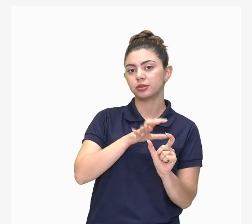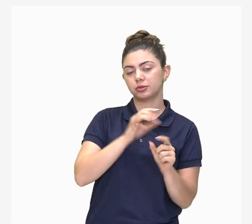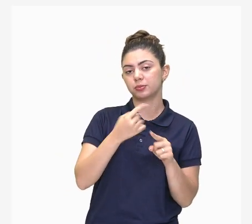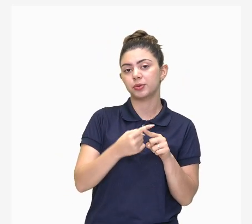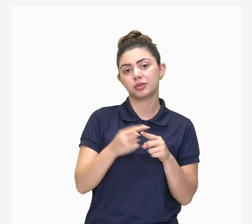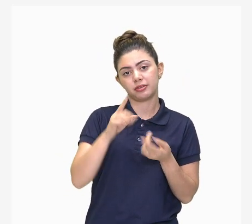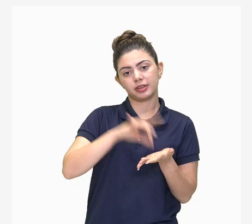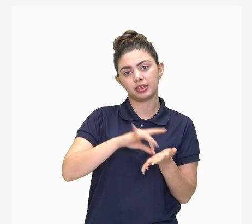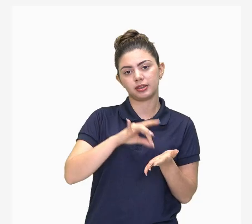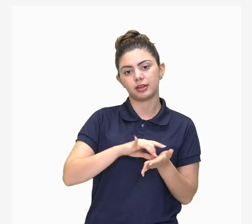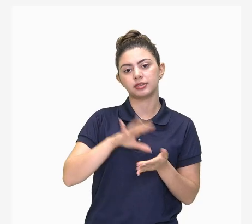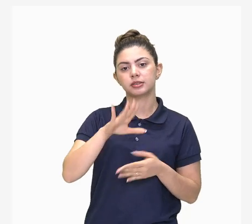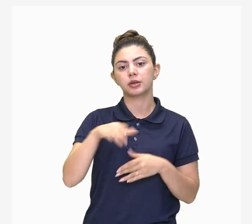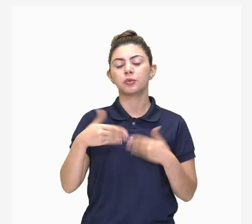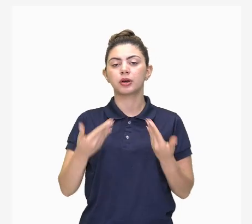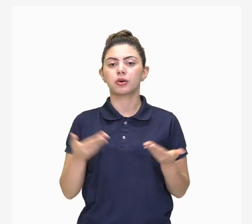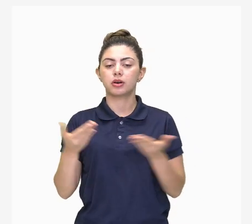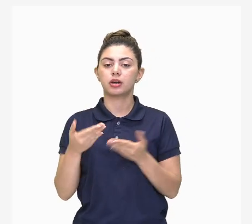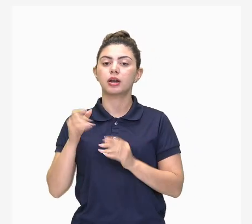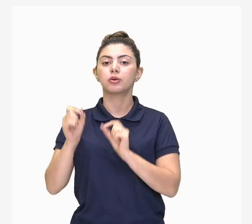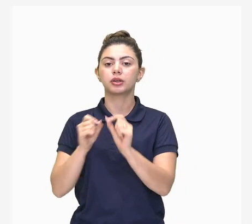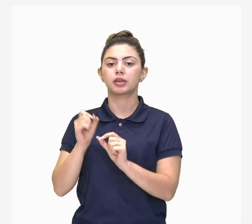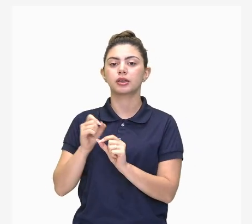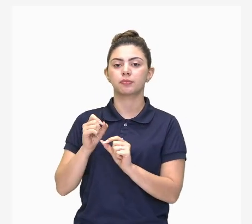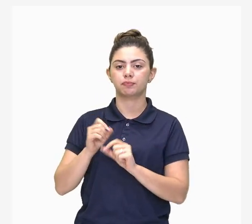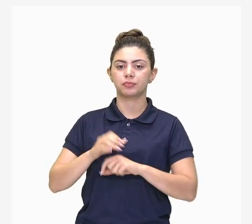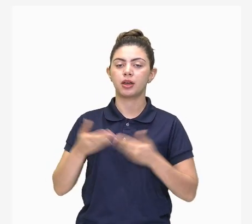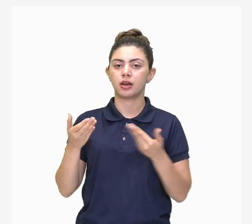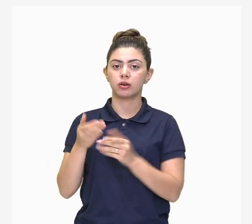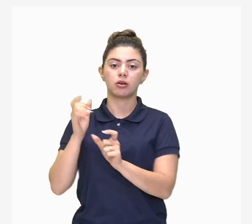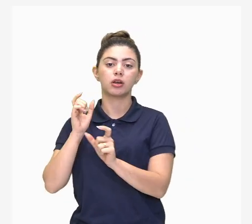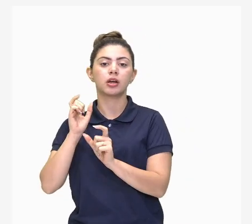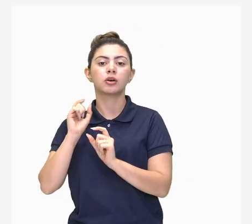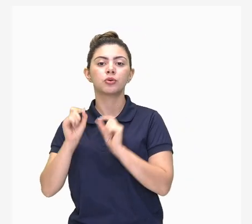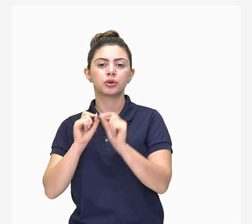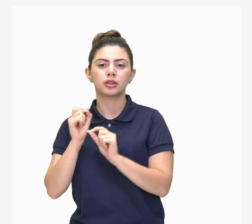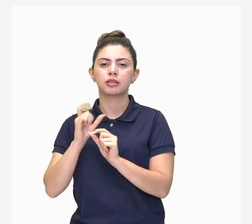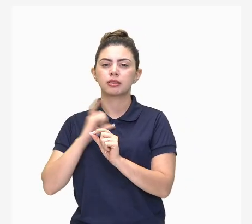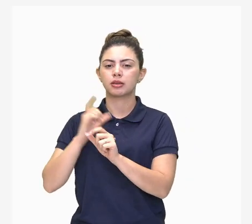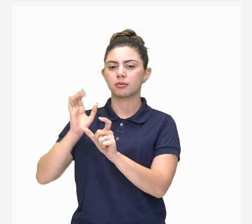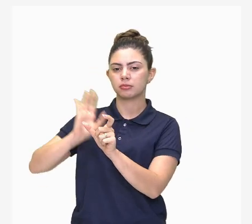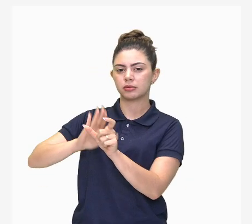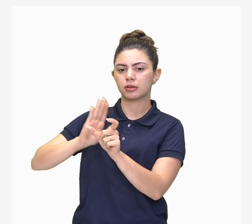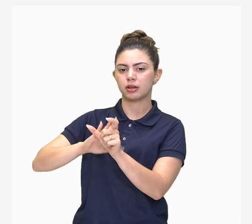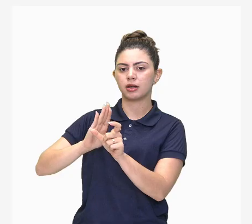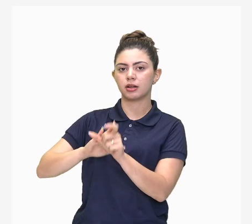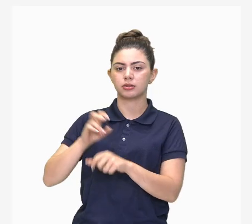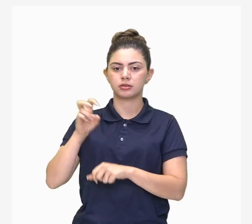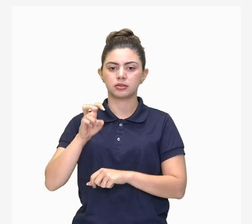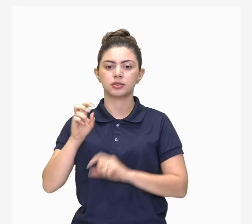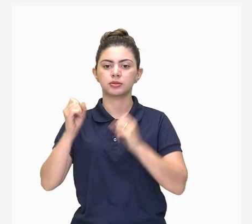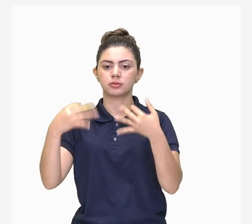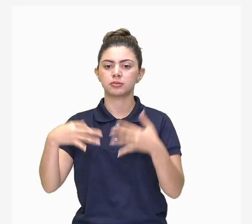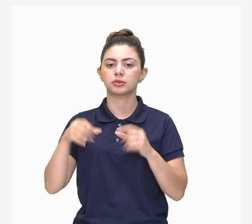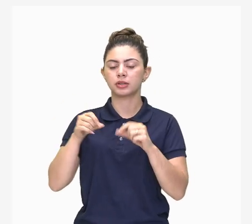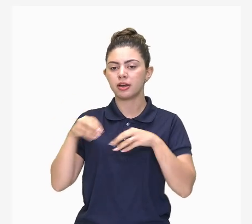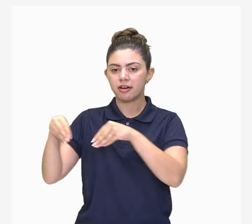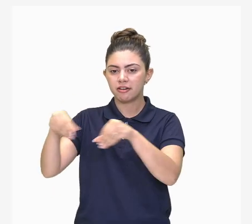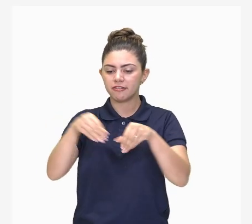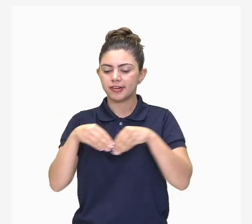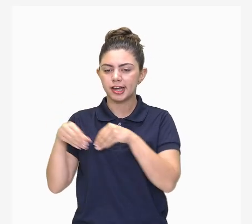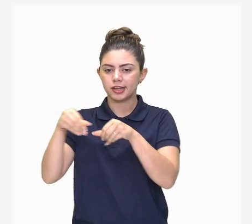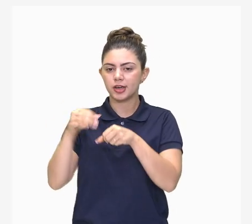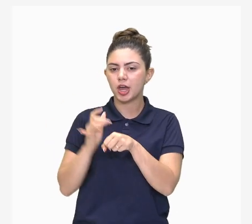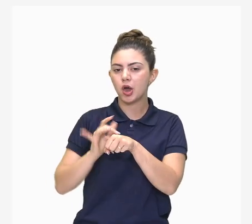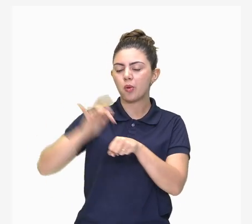5, do sentido conotativo, a farinha é ouro branco dos ribeirinhos. Então, aqui está dizendo